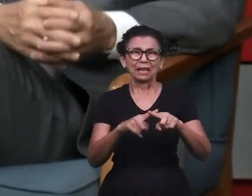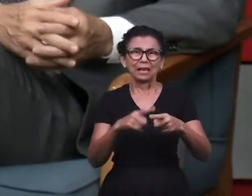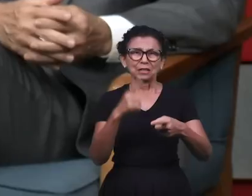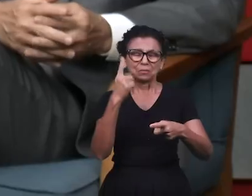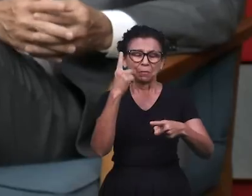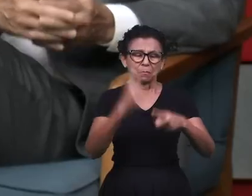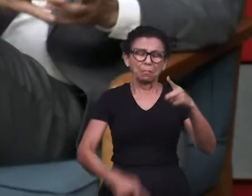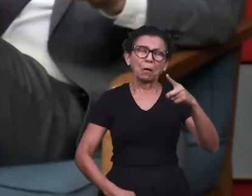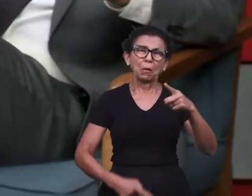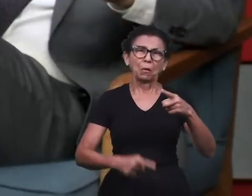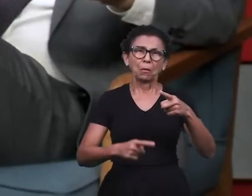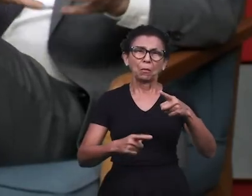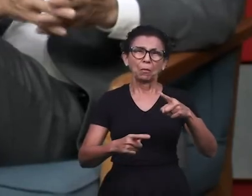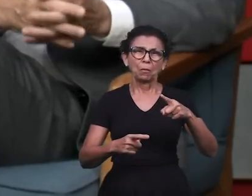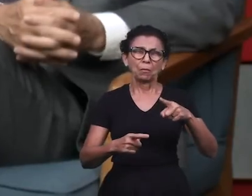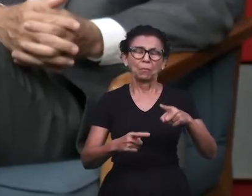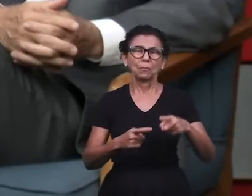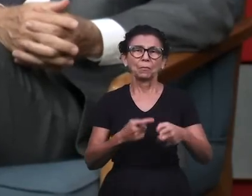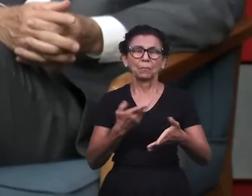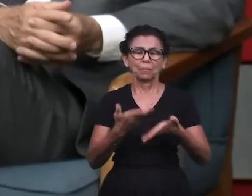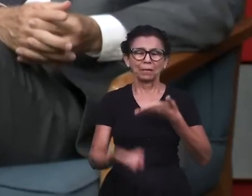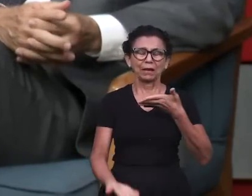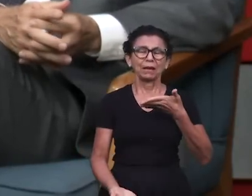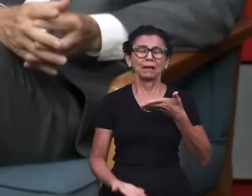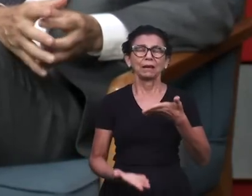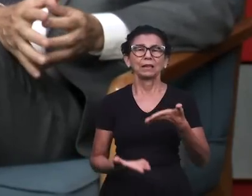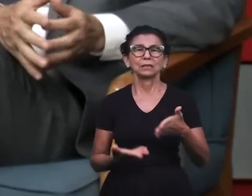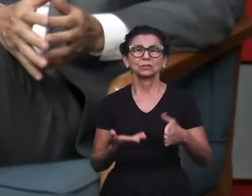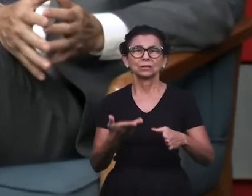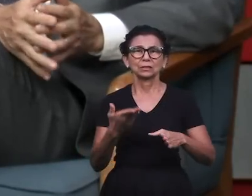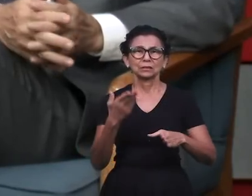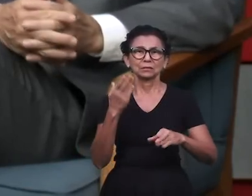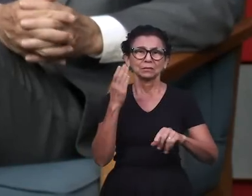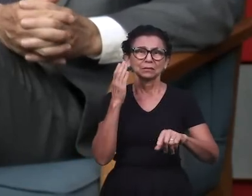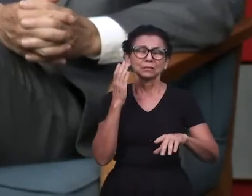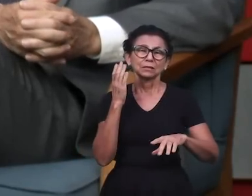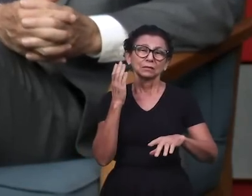enfim. O caso mais